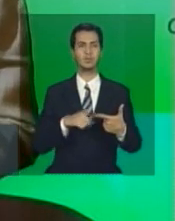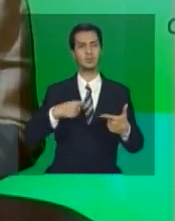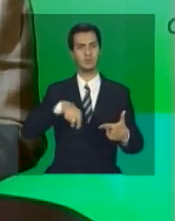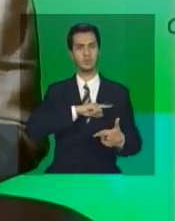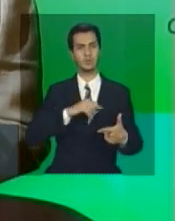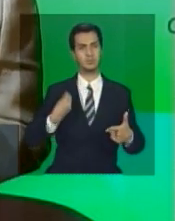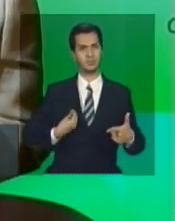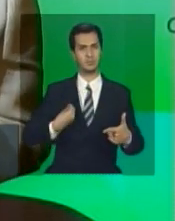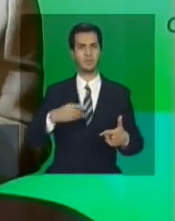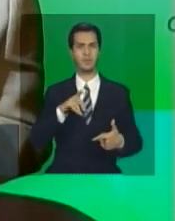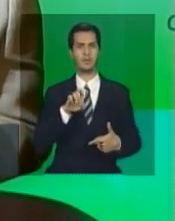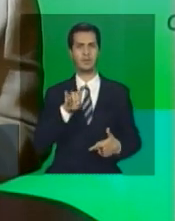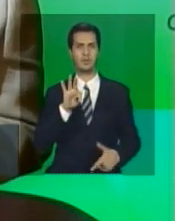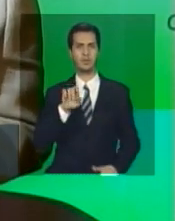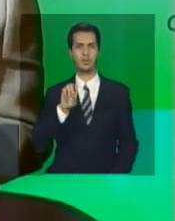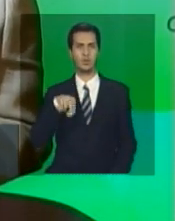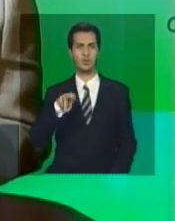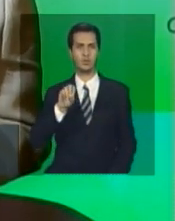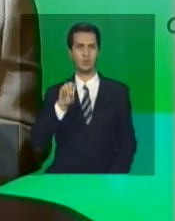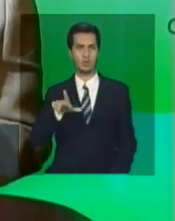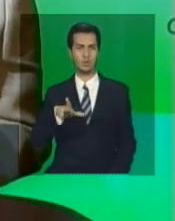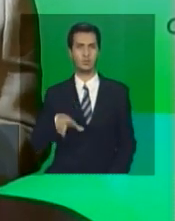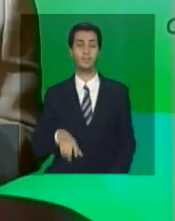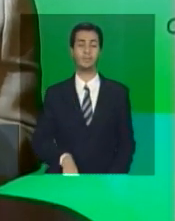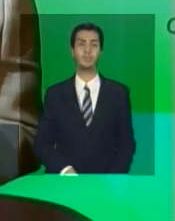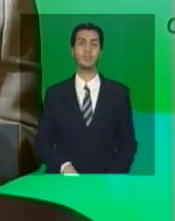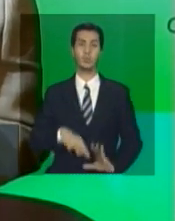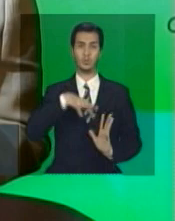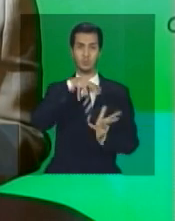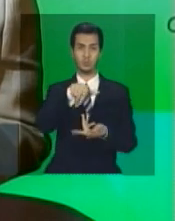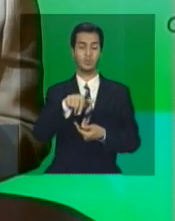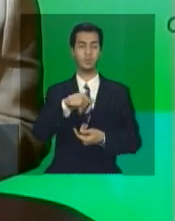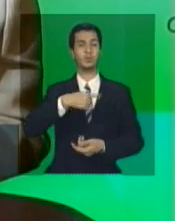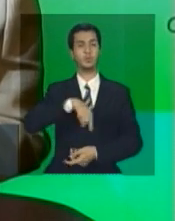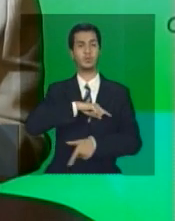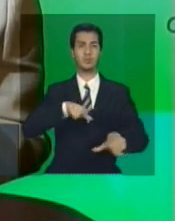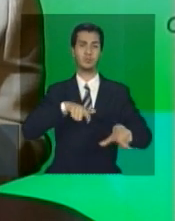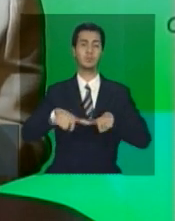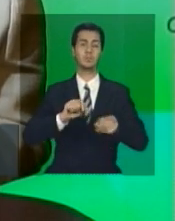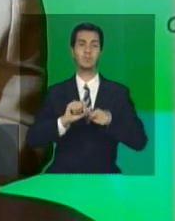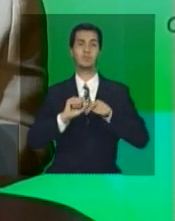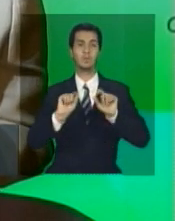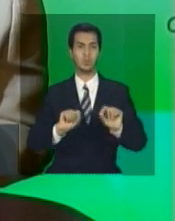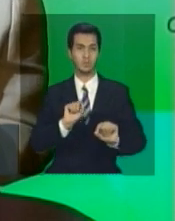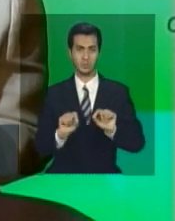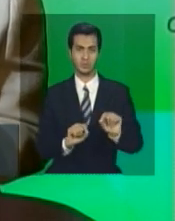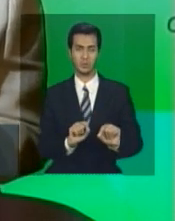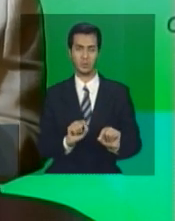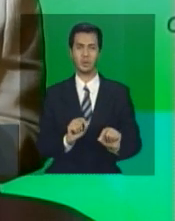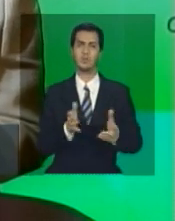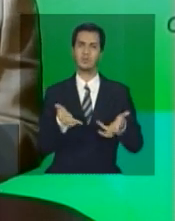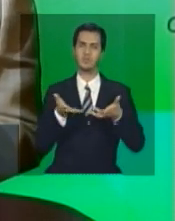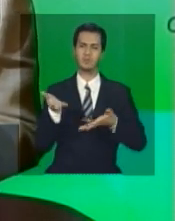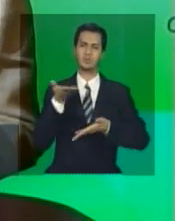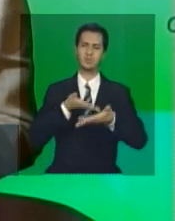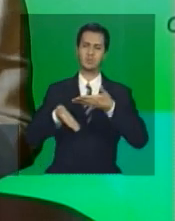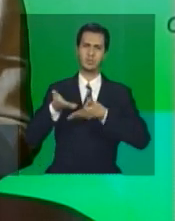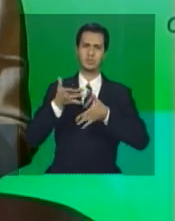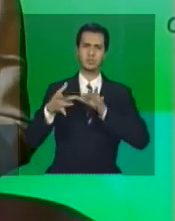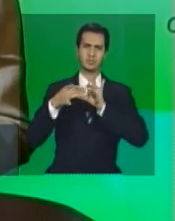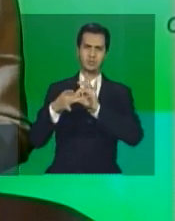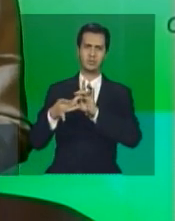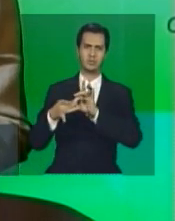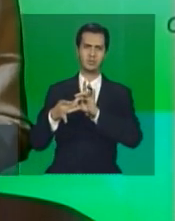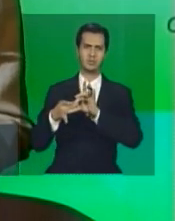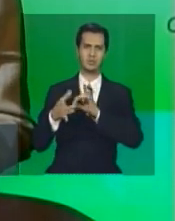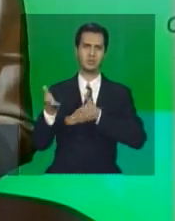etanol. No plano internacional, nossa gestão continuará fortalecendo o relacionamento com